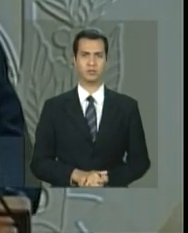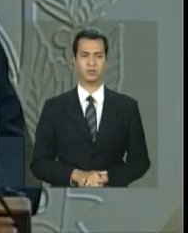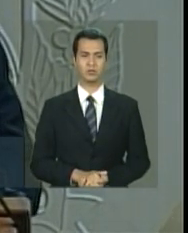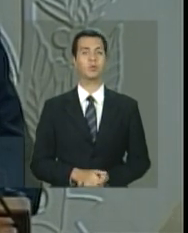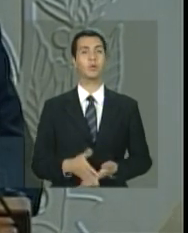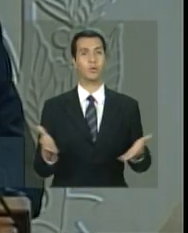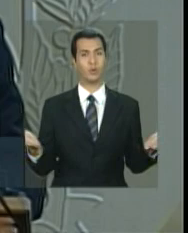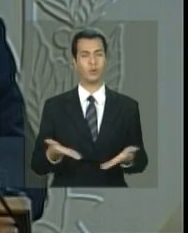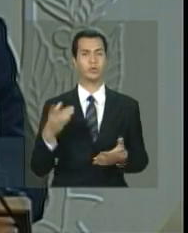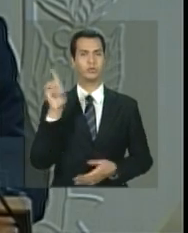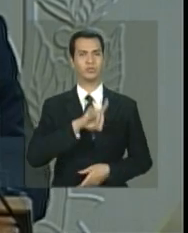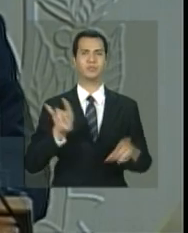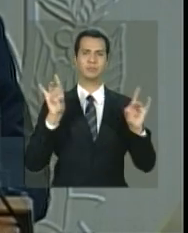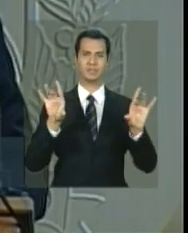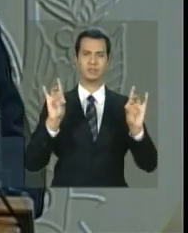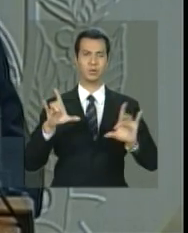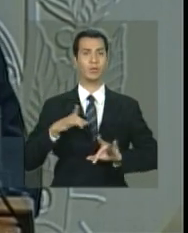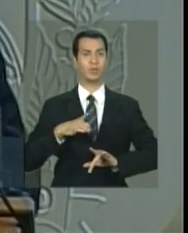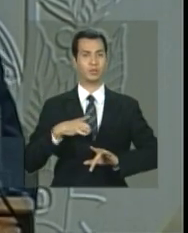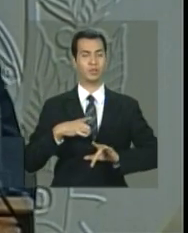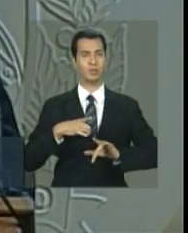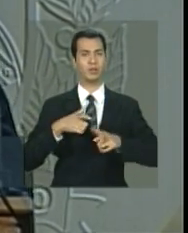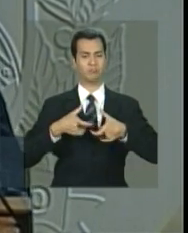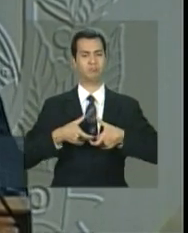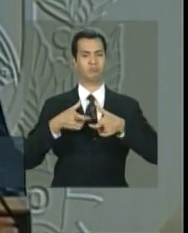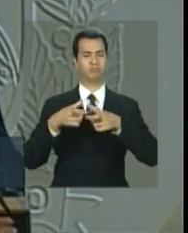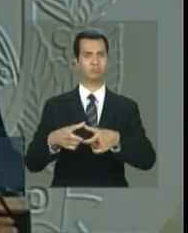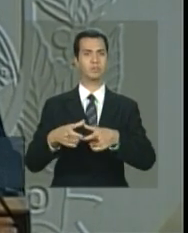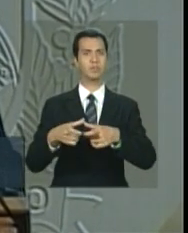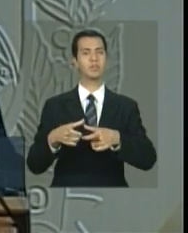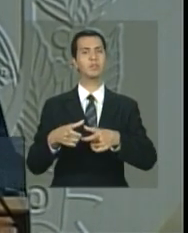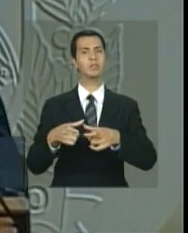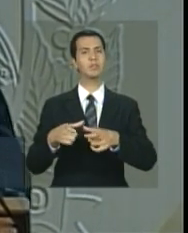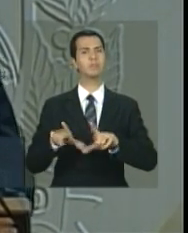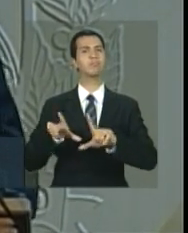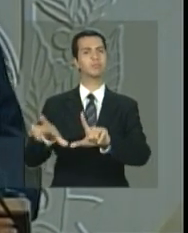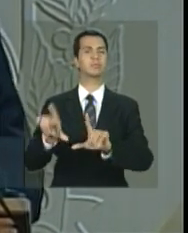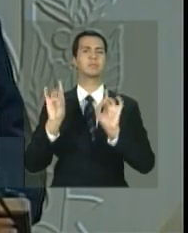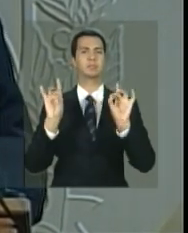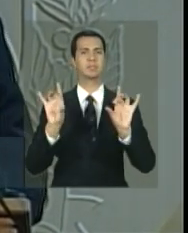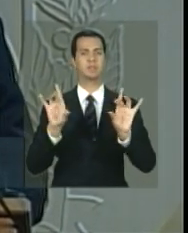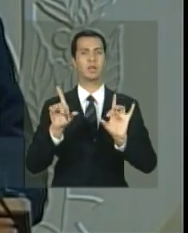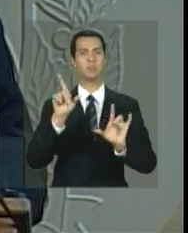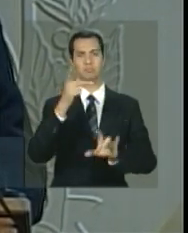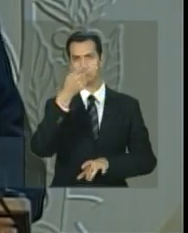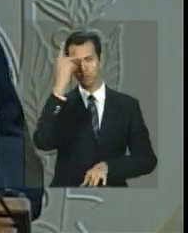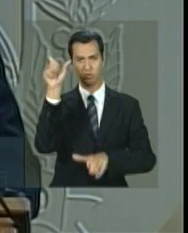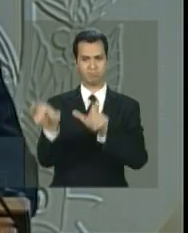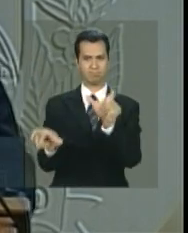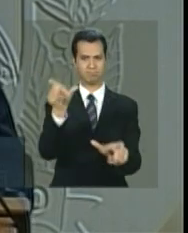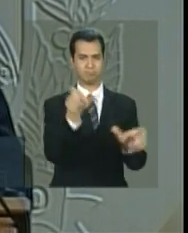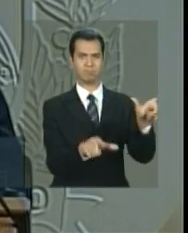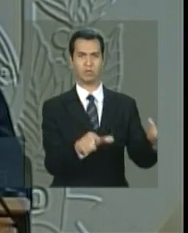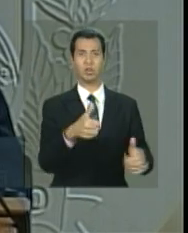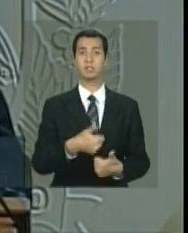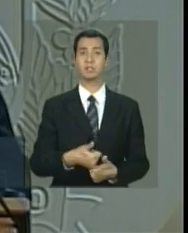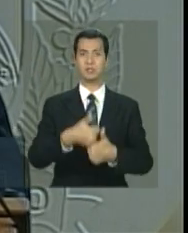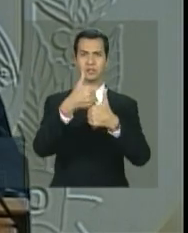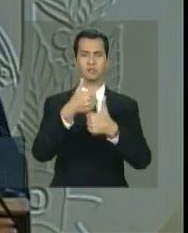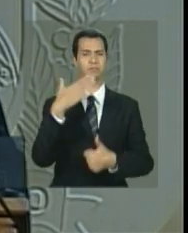explicações, principalmente quando conferidas a líderes de valor e feitos confirmados e